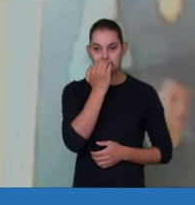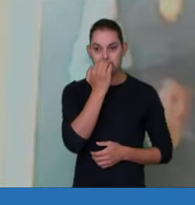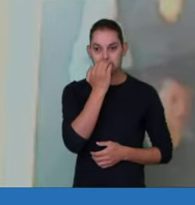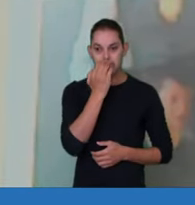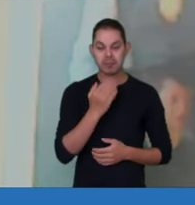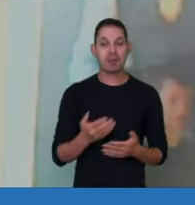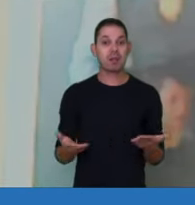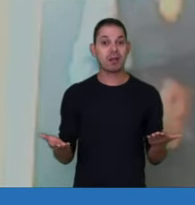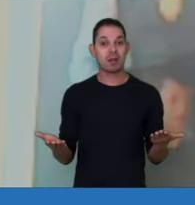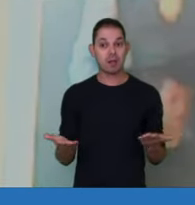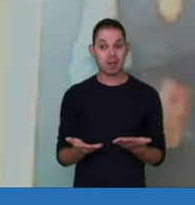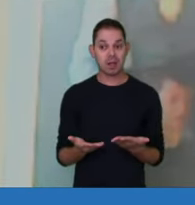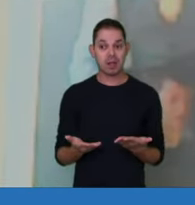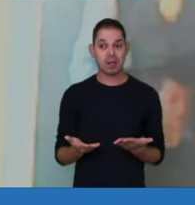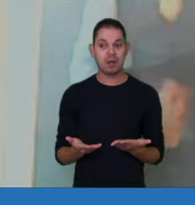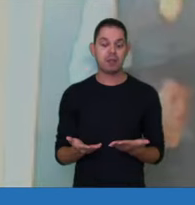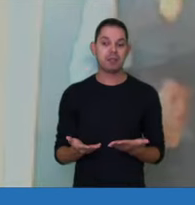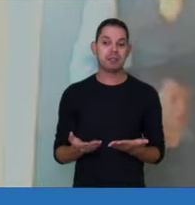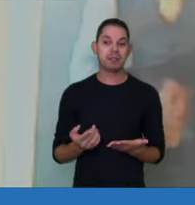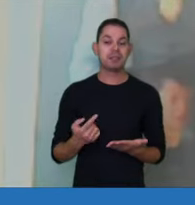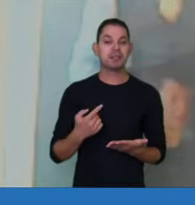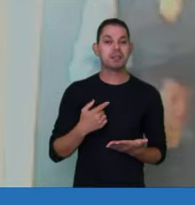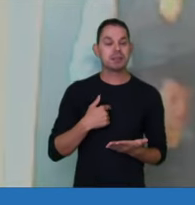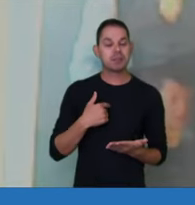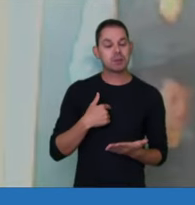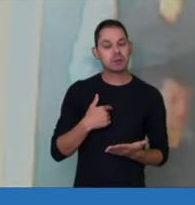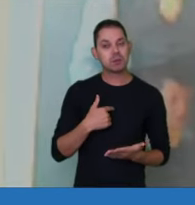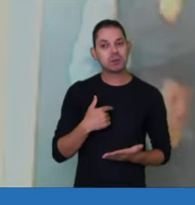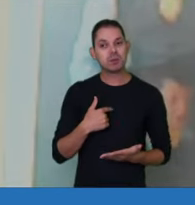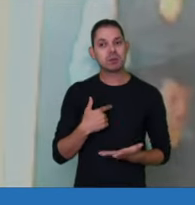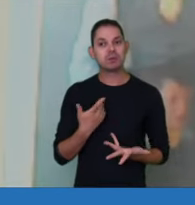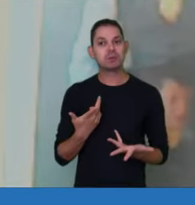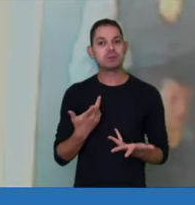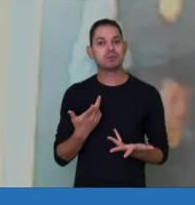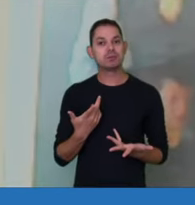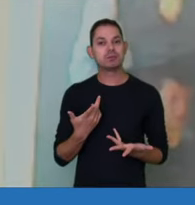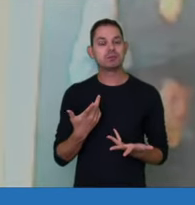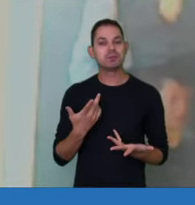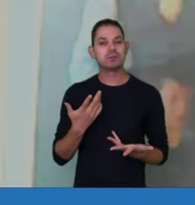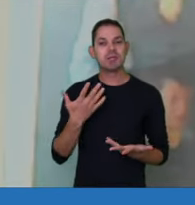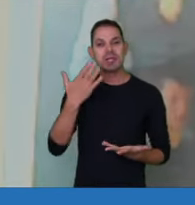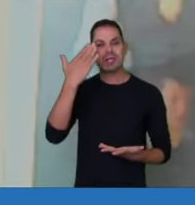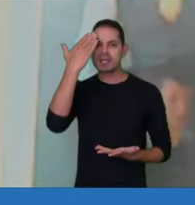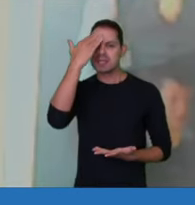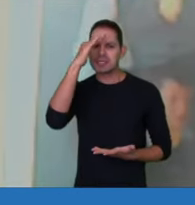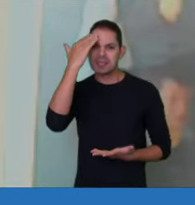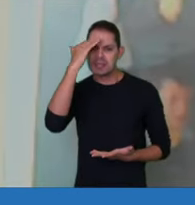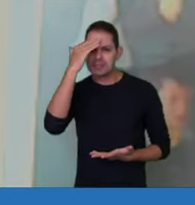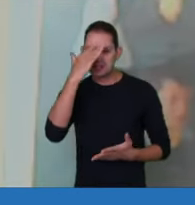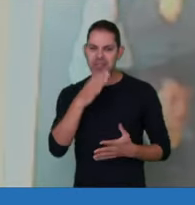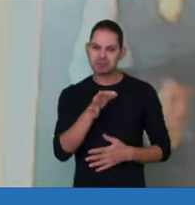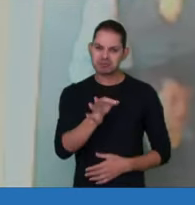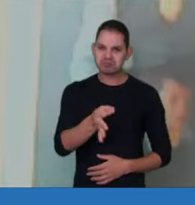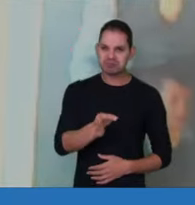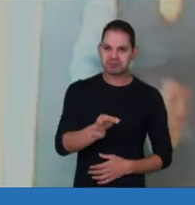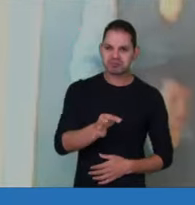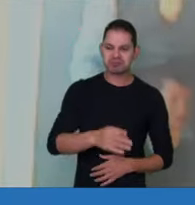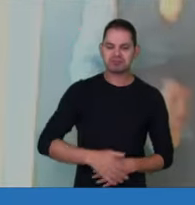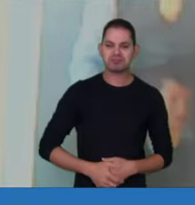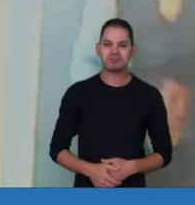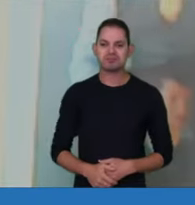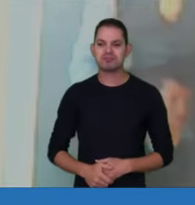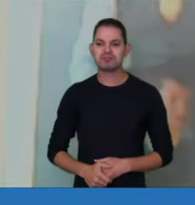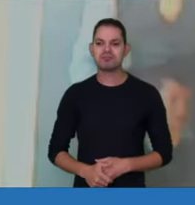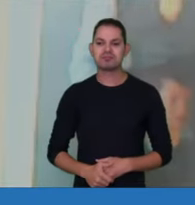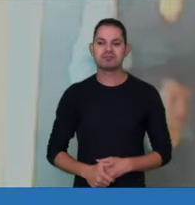passei a olhar para a situação da forma correta. A gente está